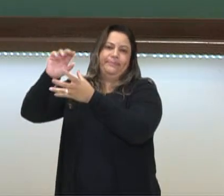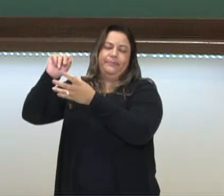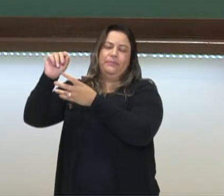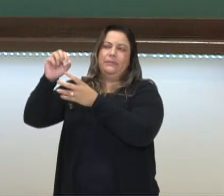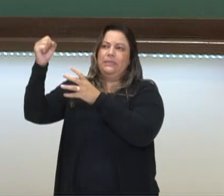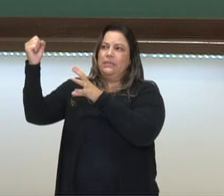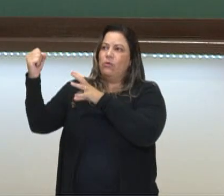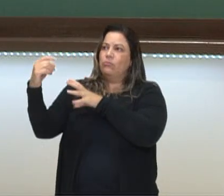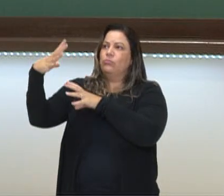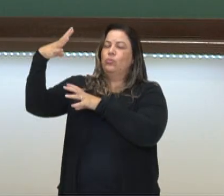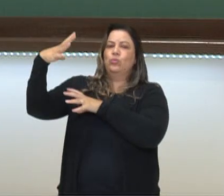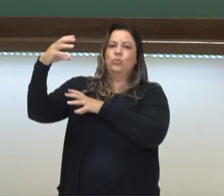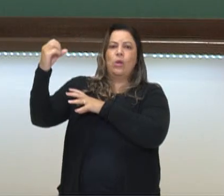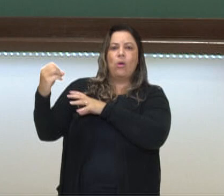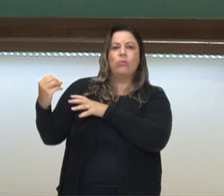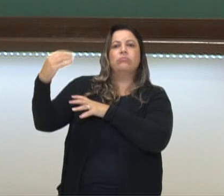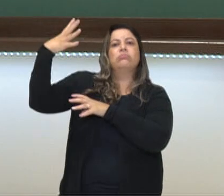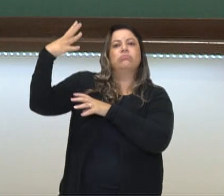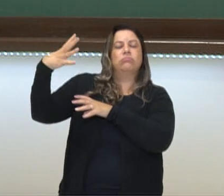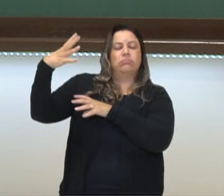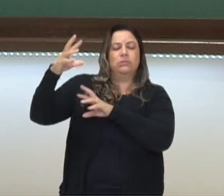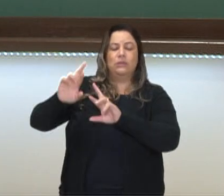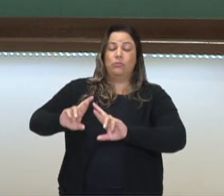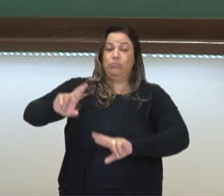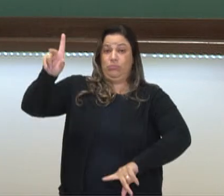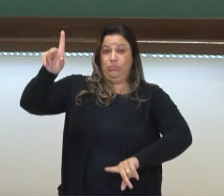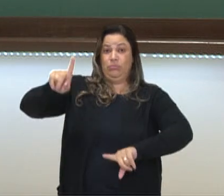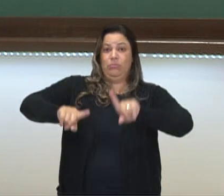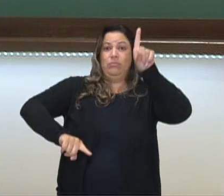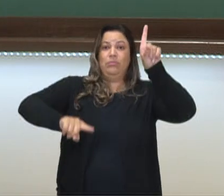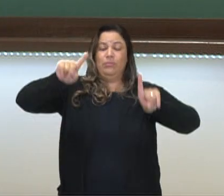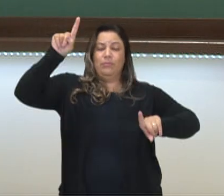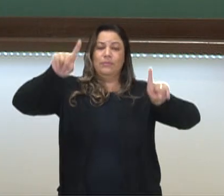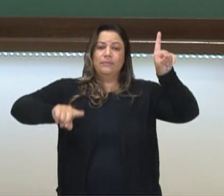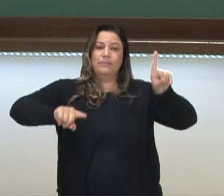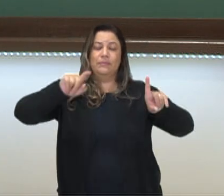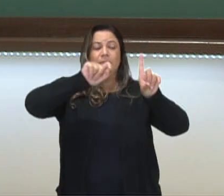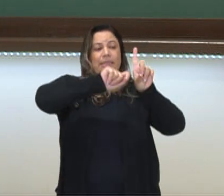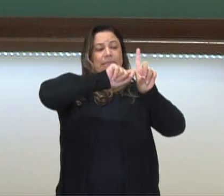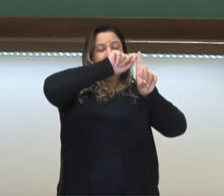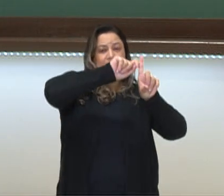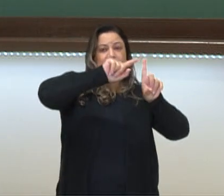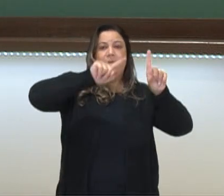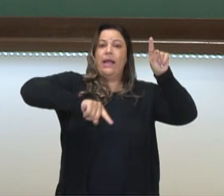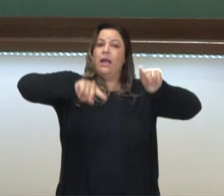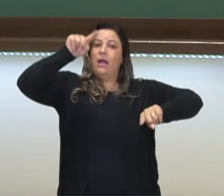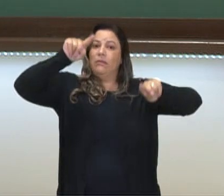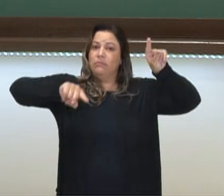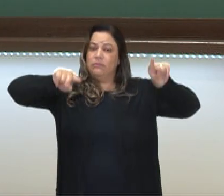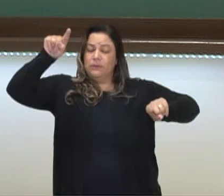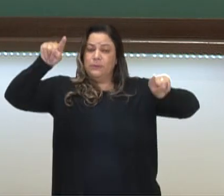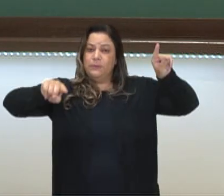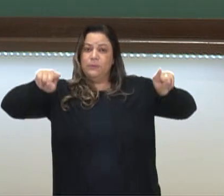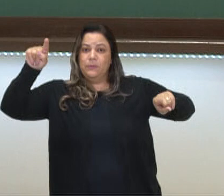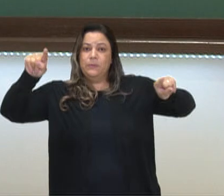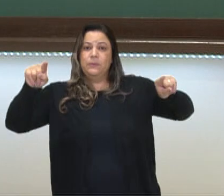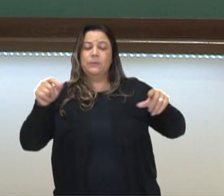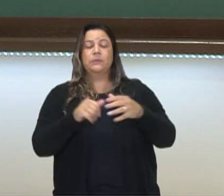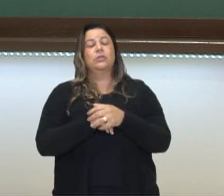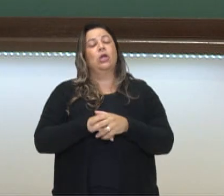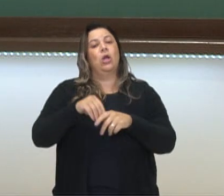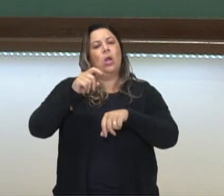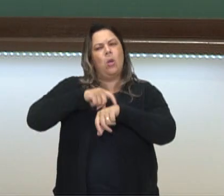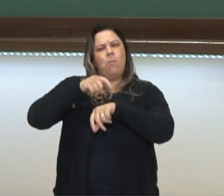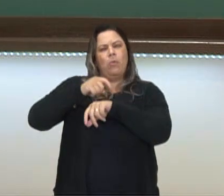refletida e havendo uma grande discrepância de temperatura, uma grande amplitude térmica entre momentos que a